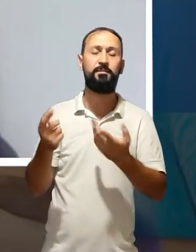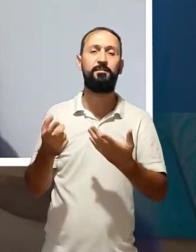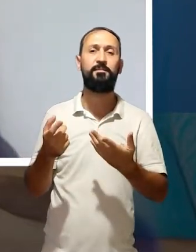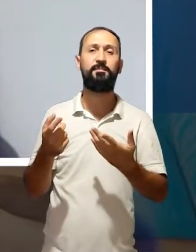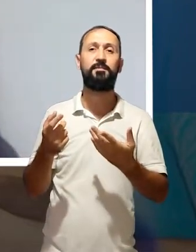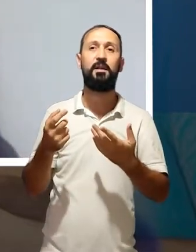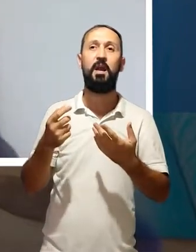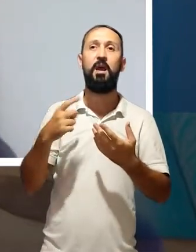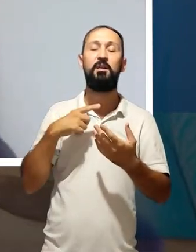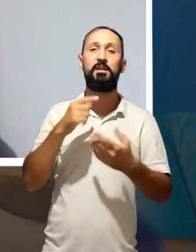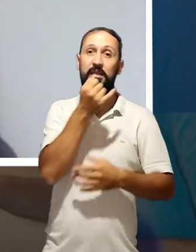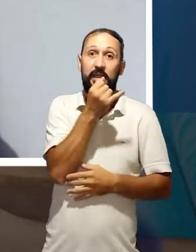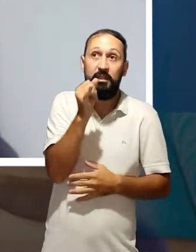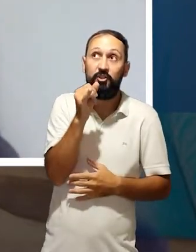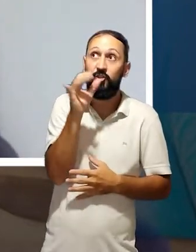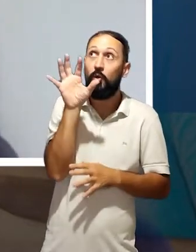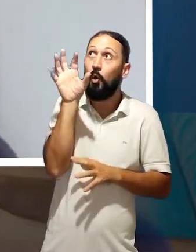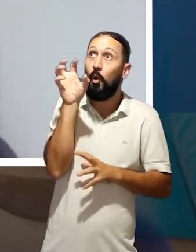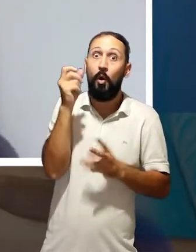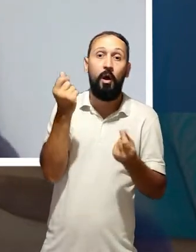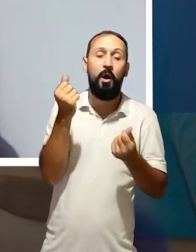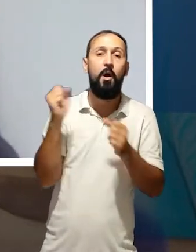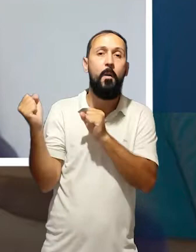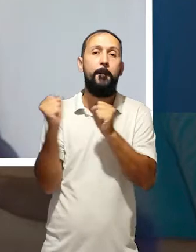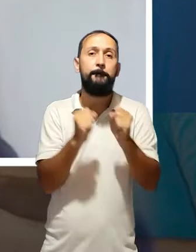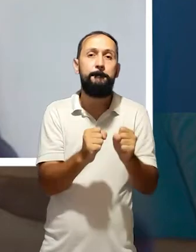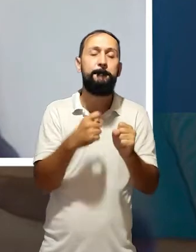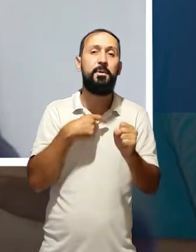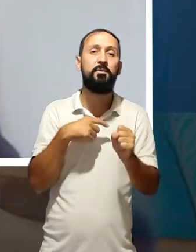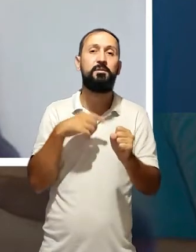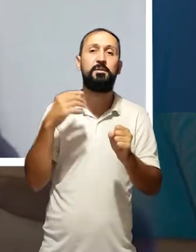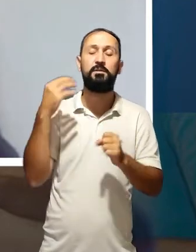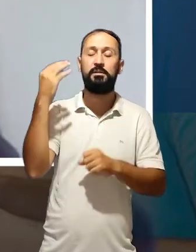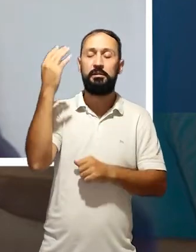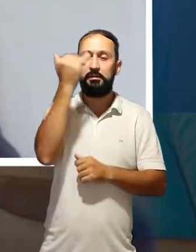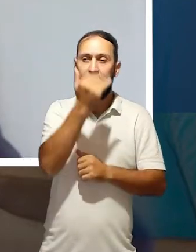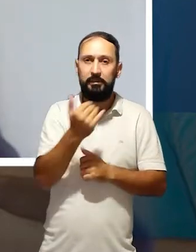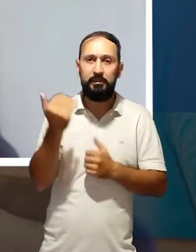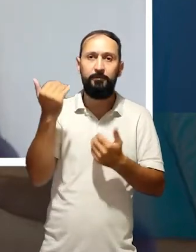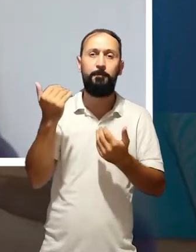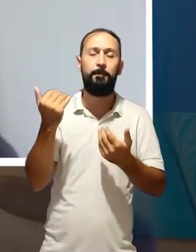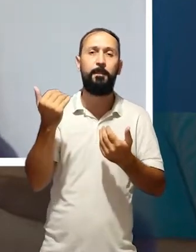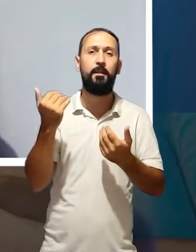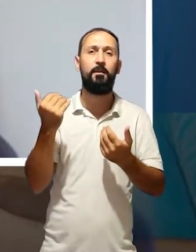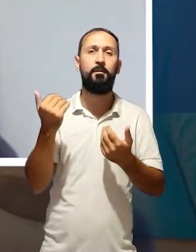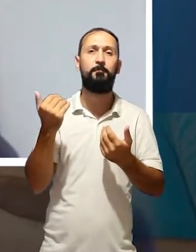tira a energia, o poder de sedução